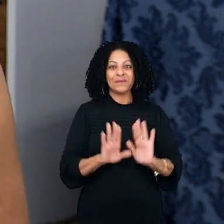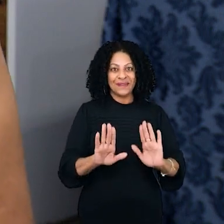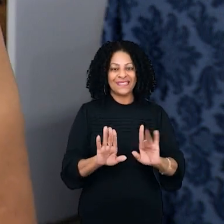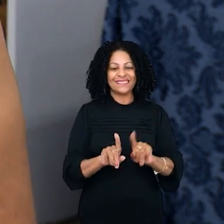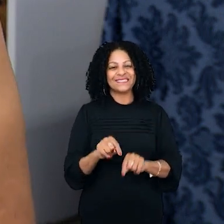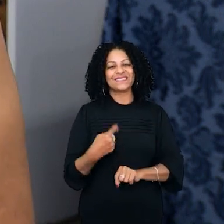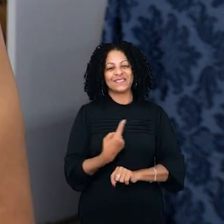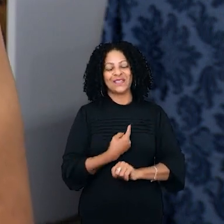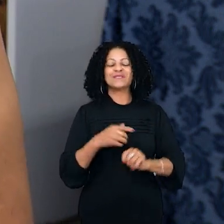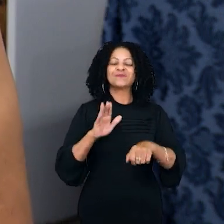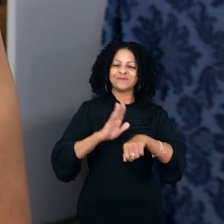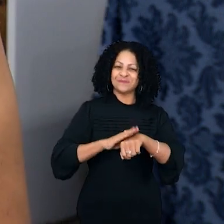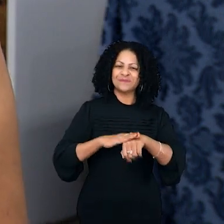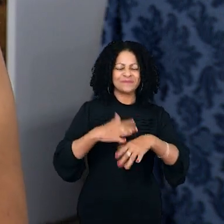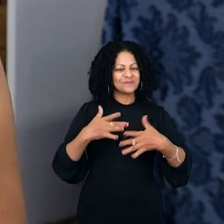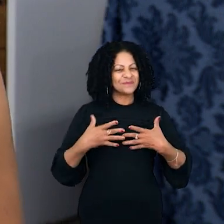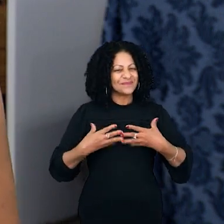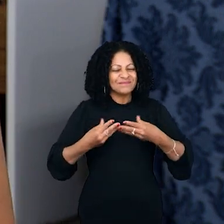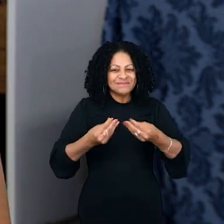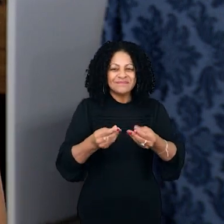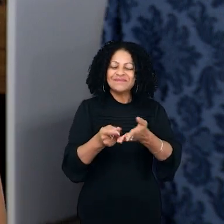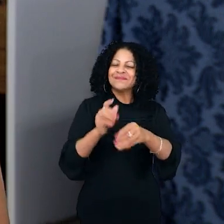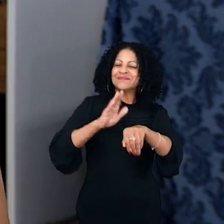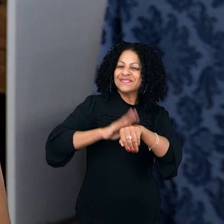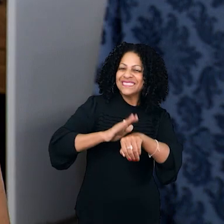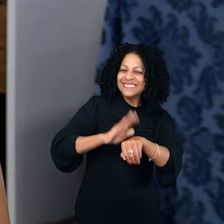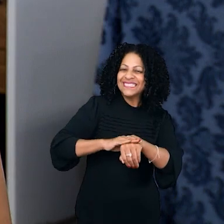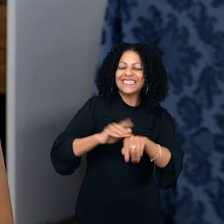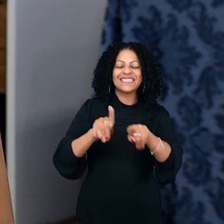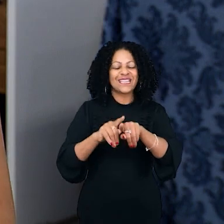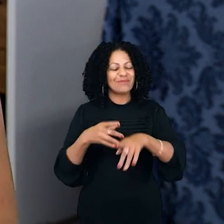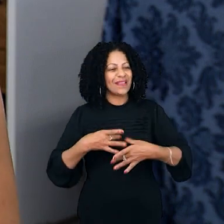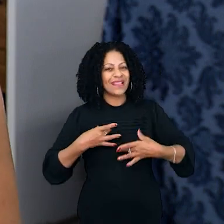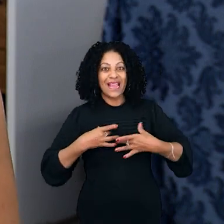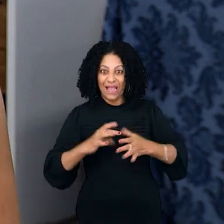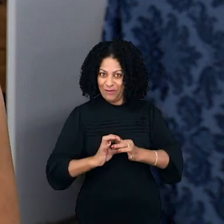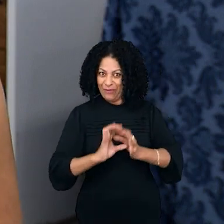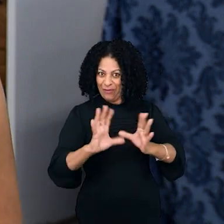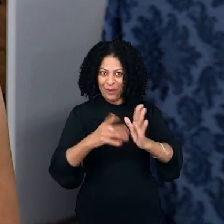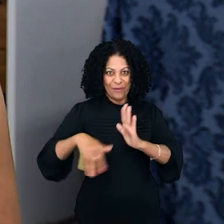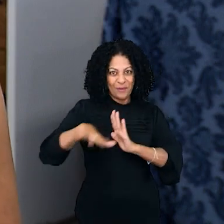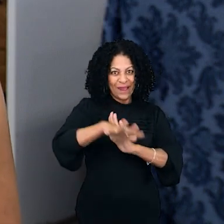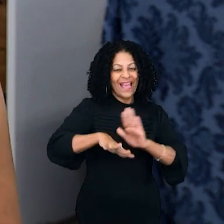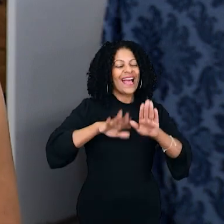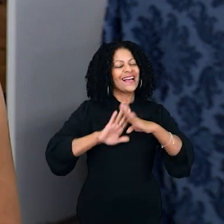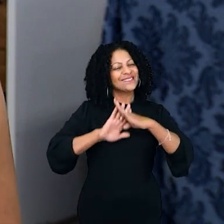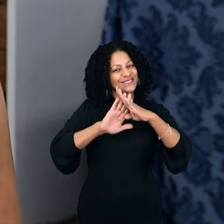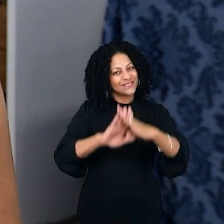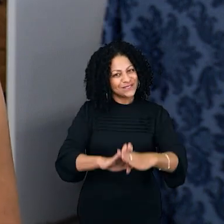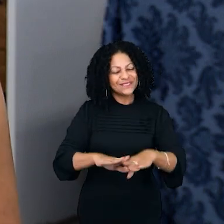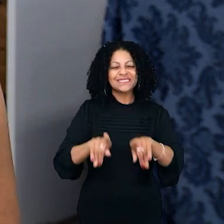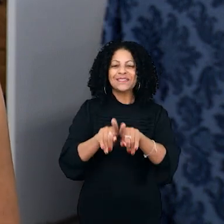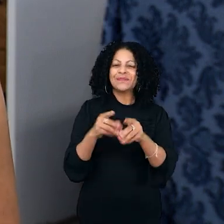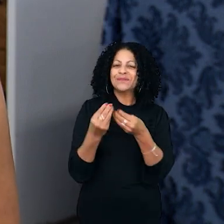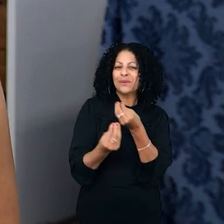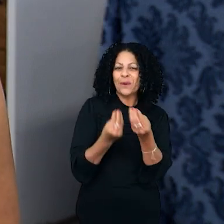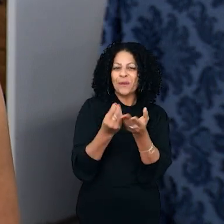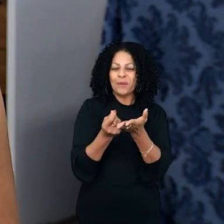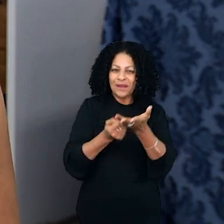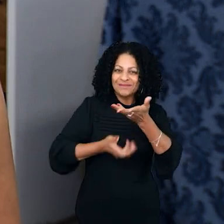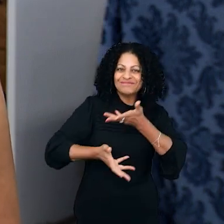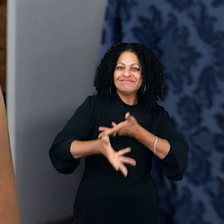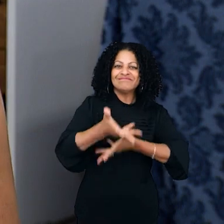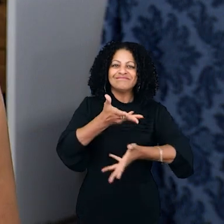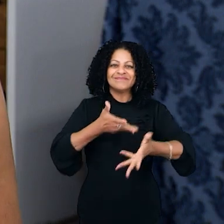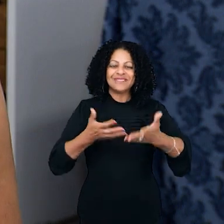eu, mas a gente se disponibilizou a atuar e se colocou à disposição dos servidores para ser uma área